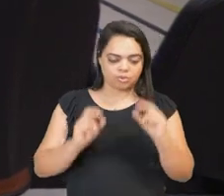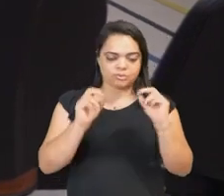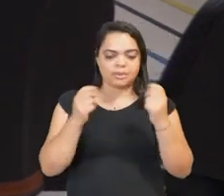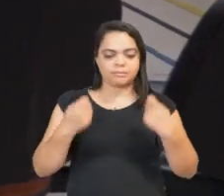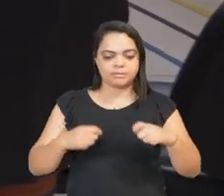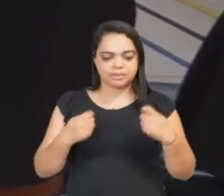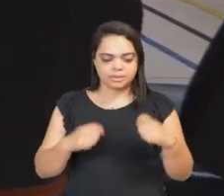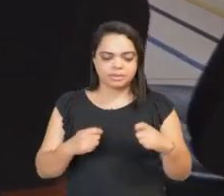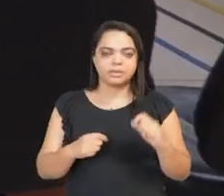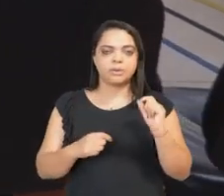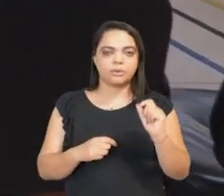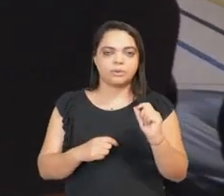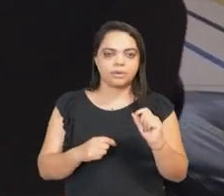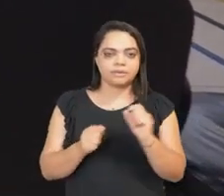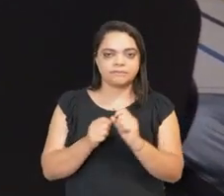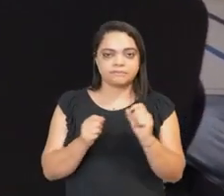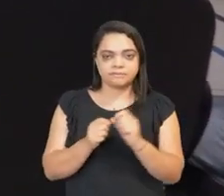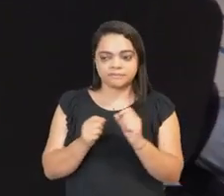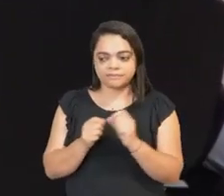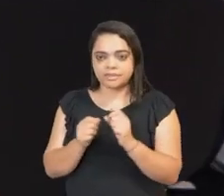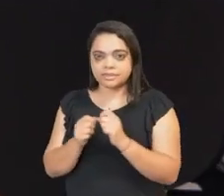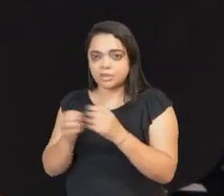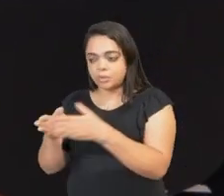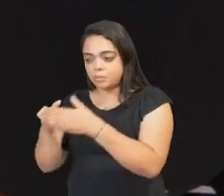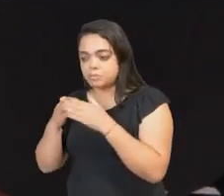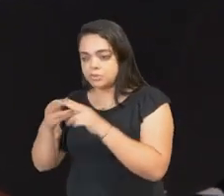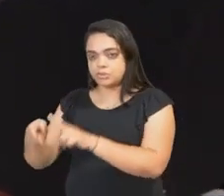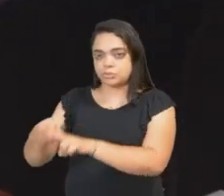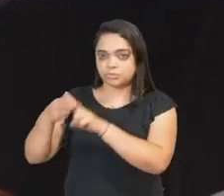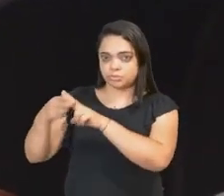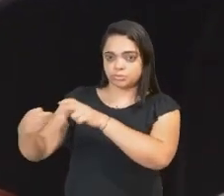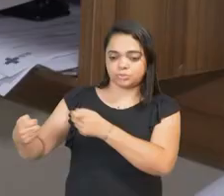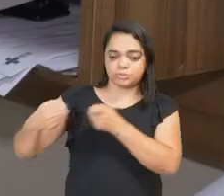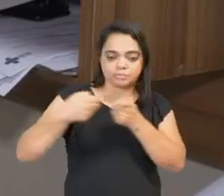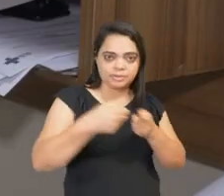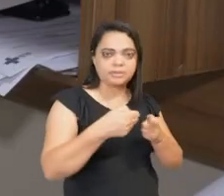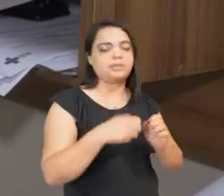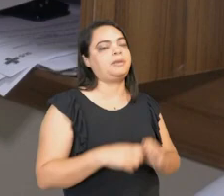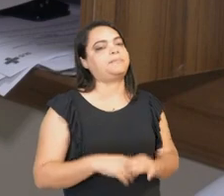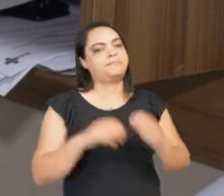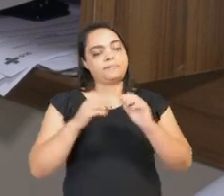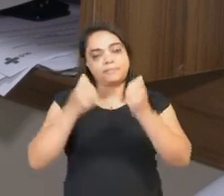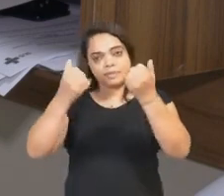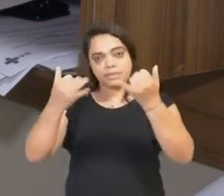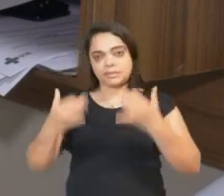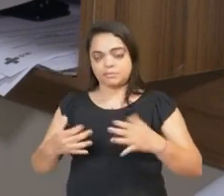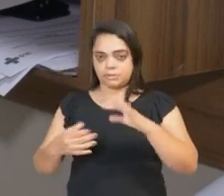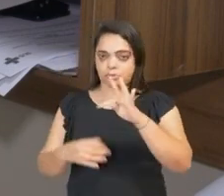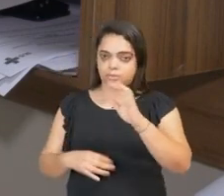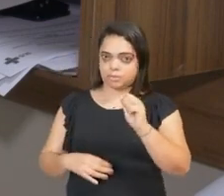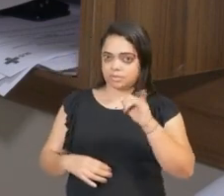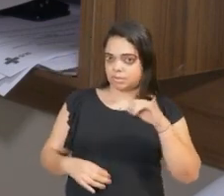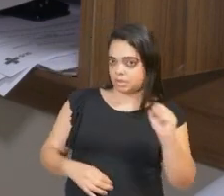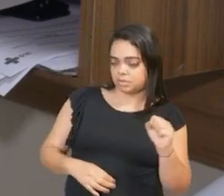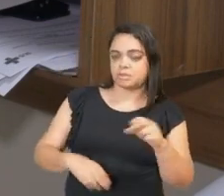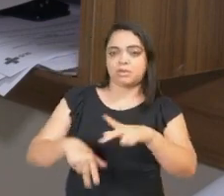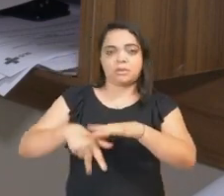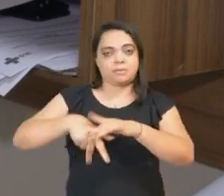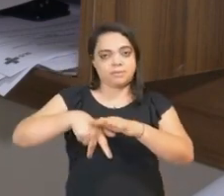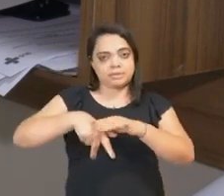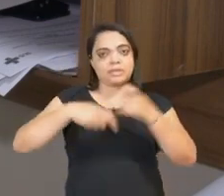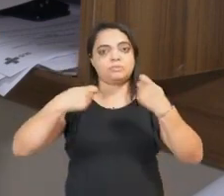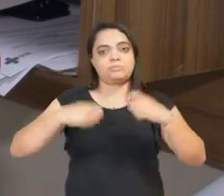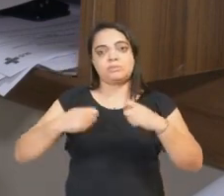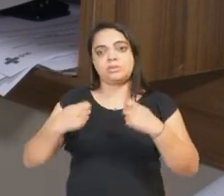preciso receber um encaminhamento via Sistema Único de Saúde o SUS mas como esclarece a Taís os pacientes